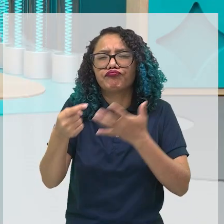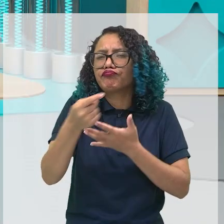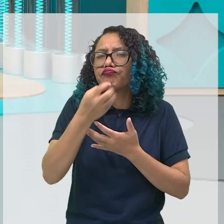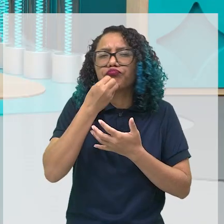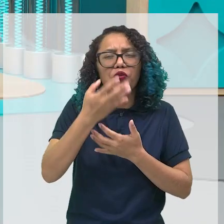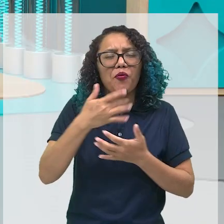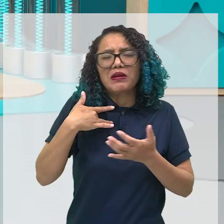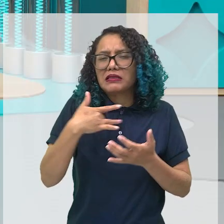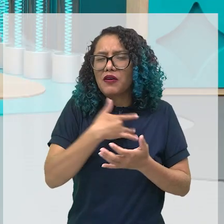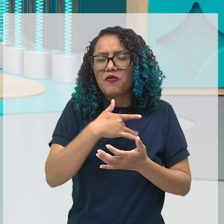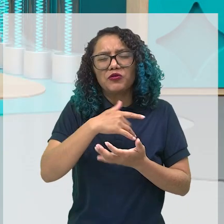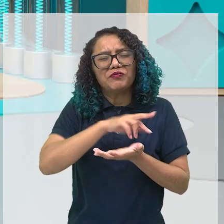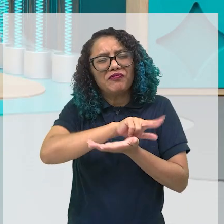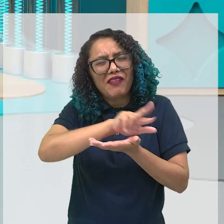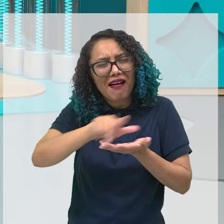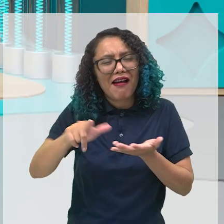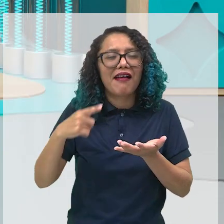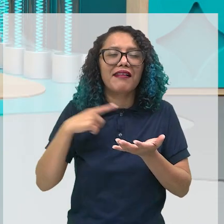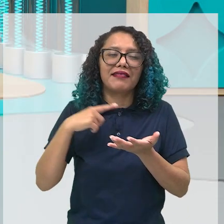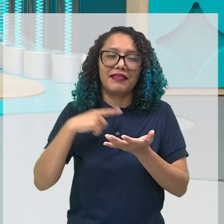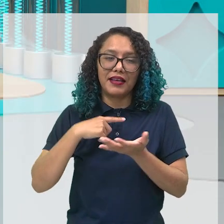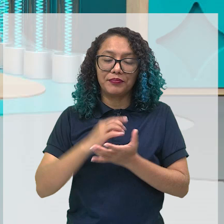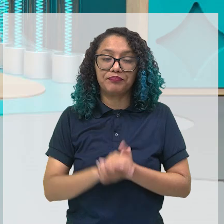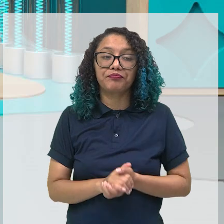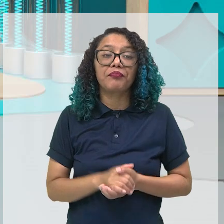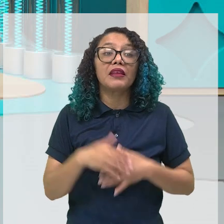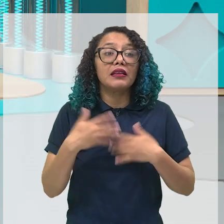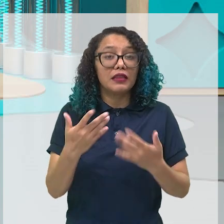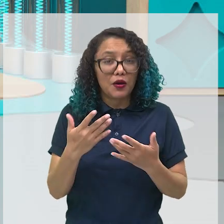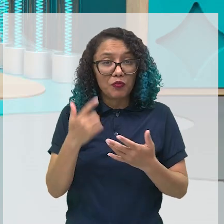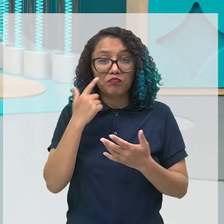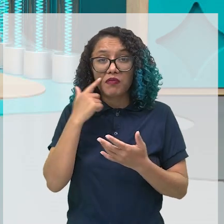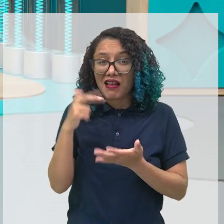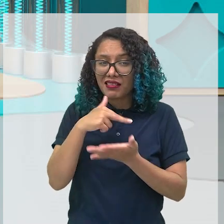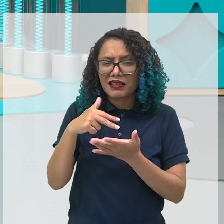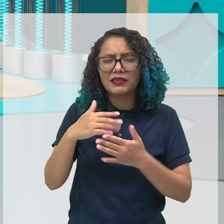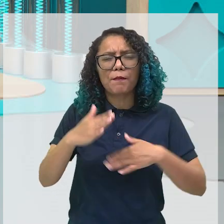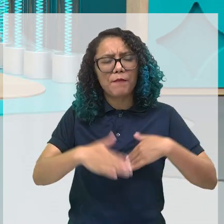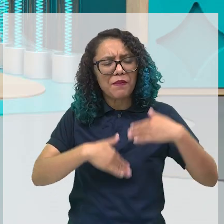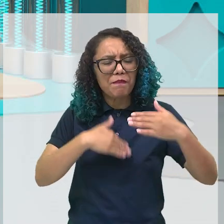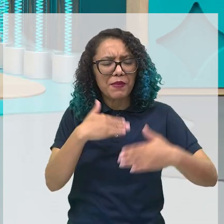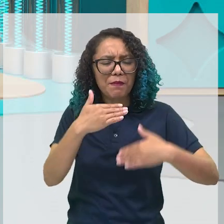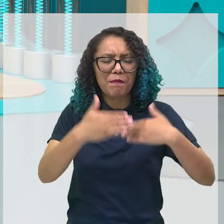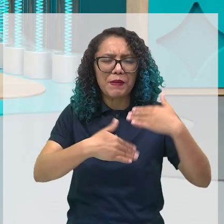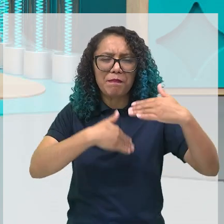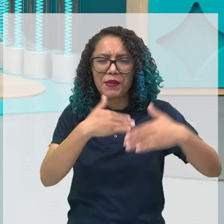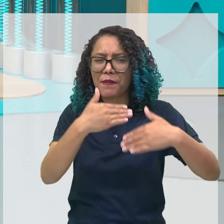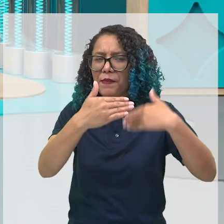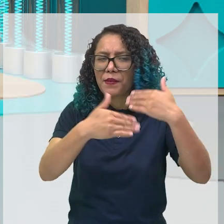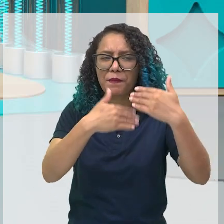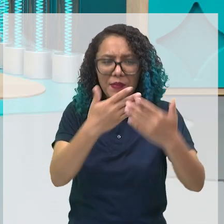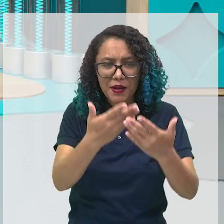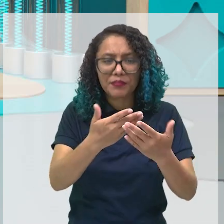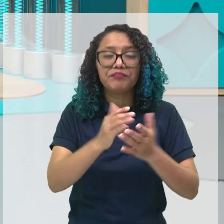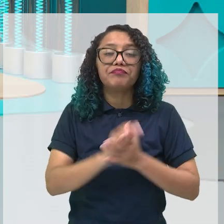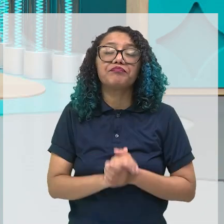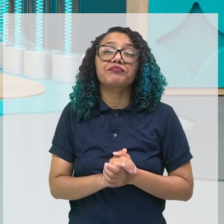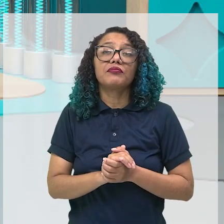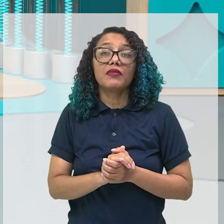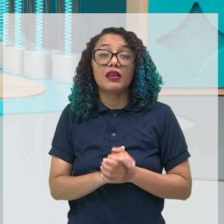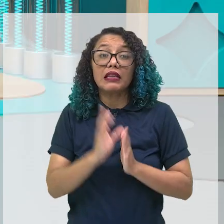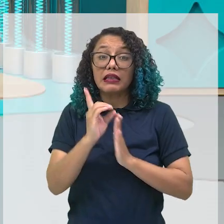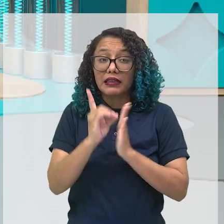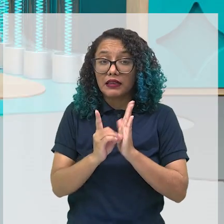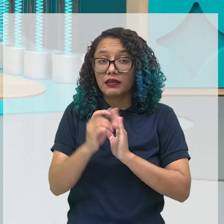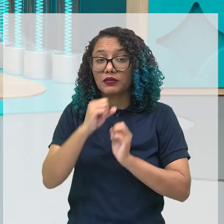evoluiu significativamente desde as suas origens. Na década de 1970, olha só, ela foi para Nova